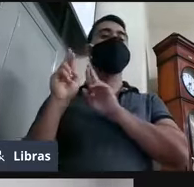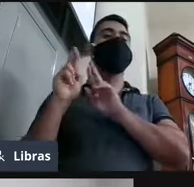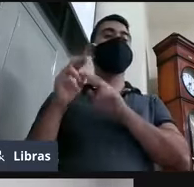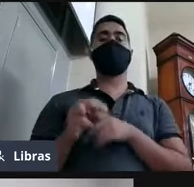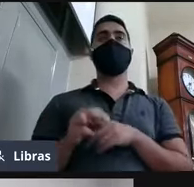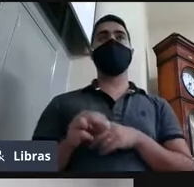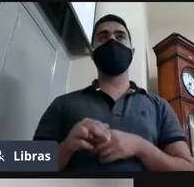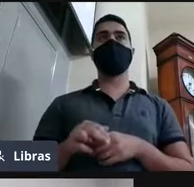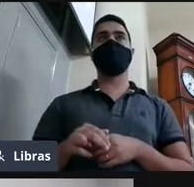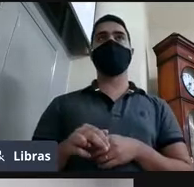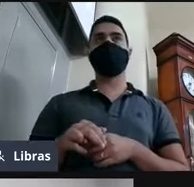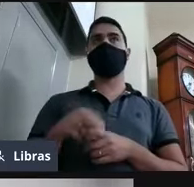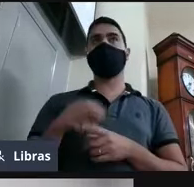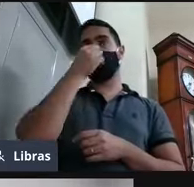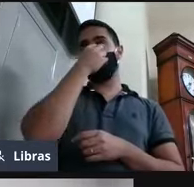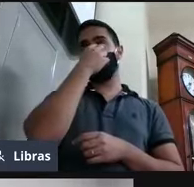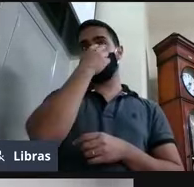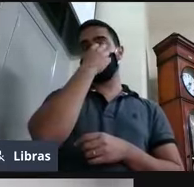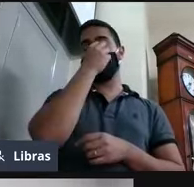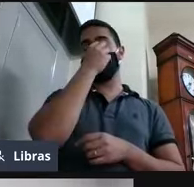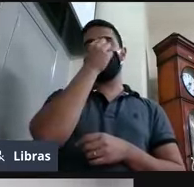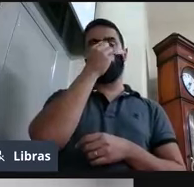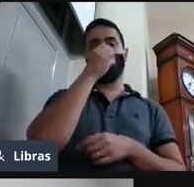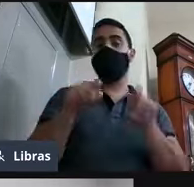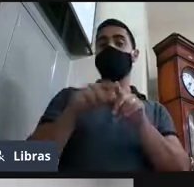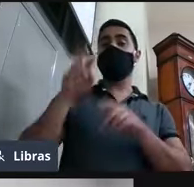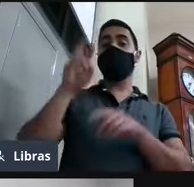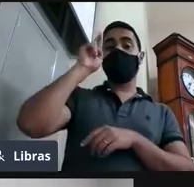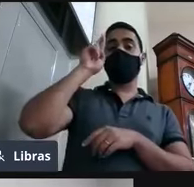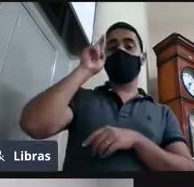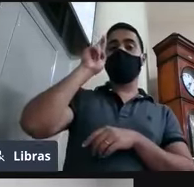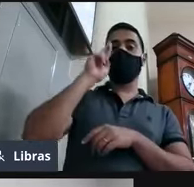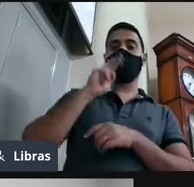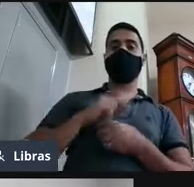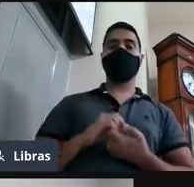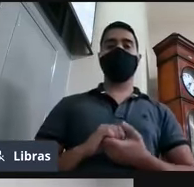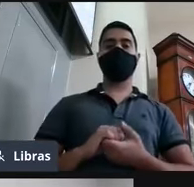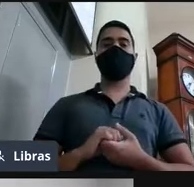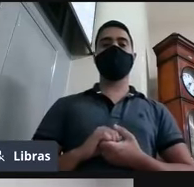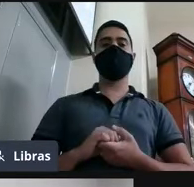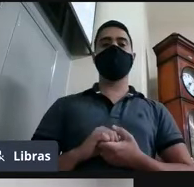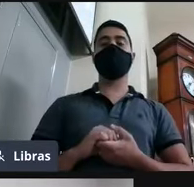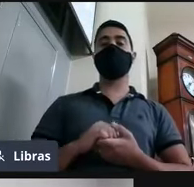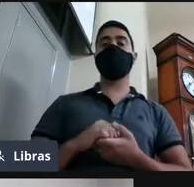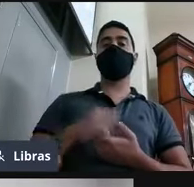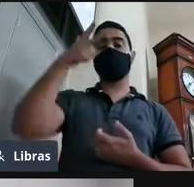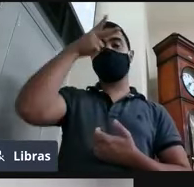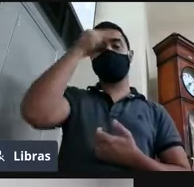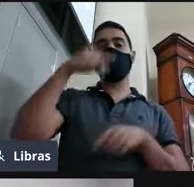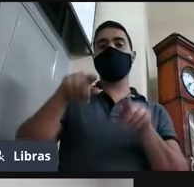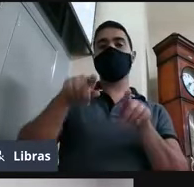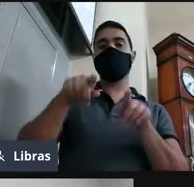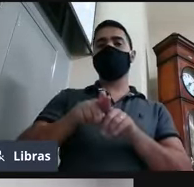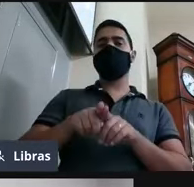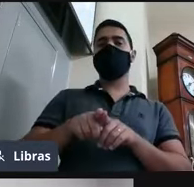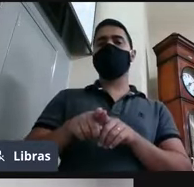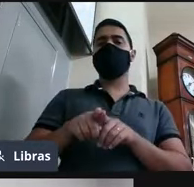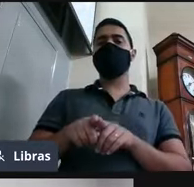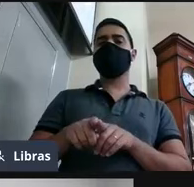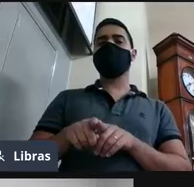equivalente, solidariamente com o chefe do Poder Executivo, atuando mediante delegação de competência deste para atuar